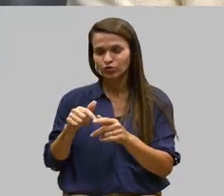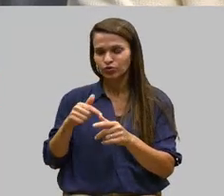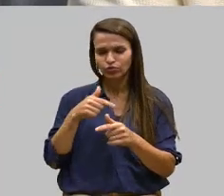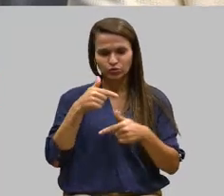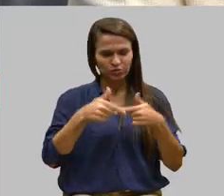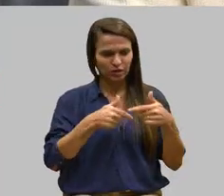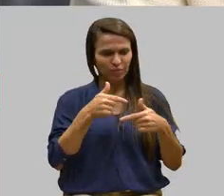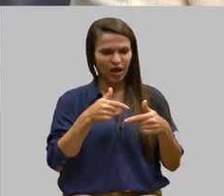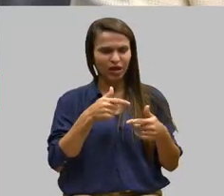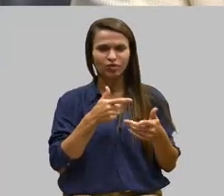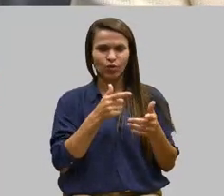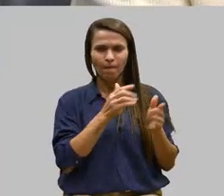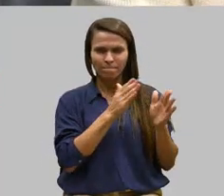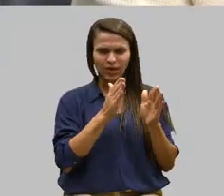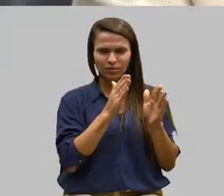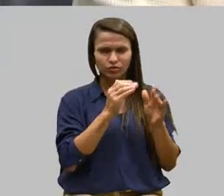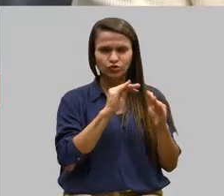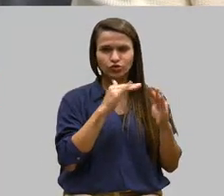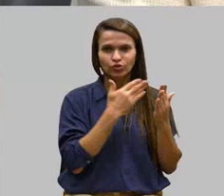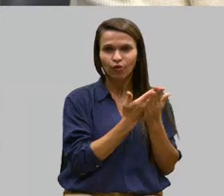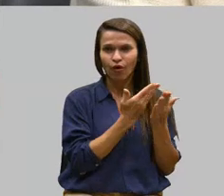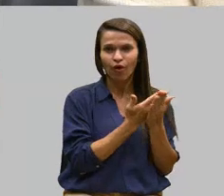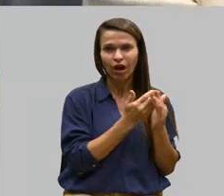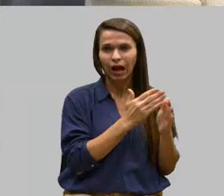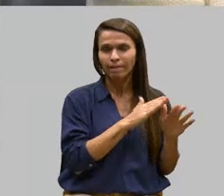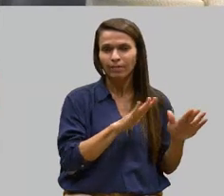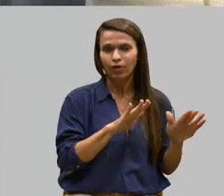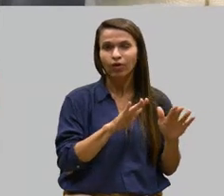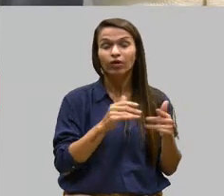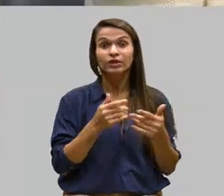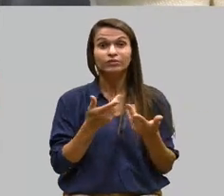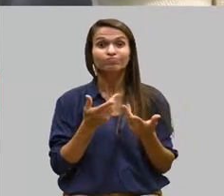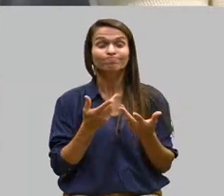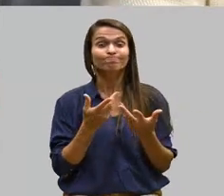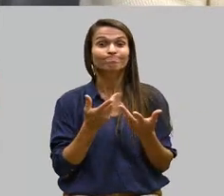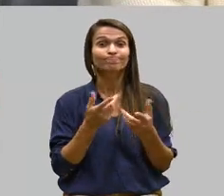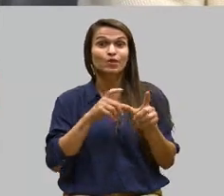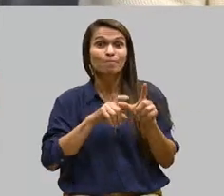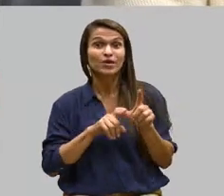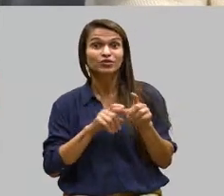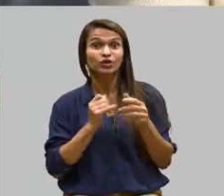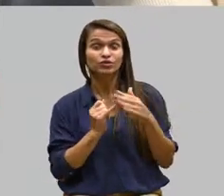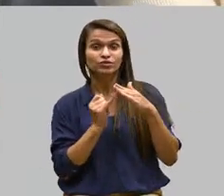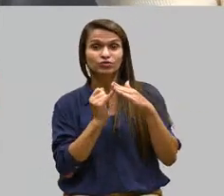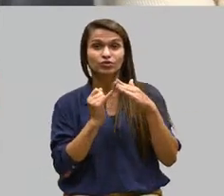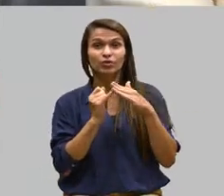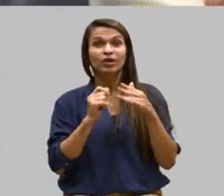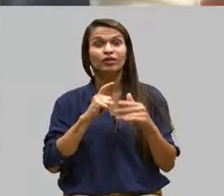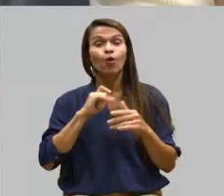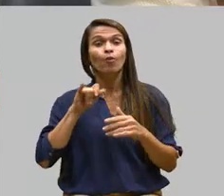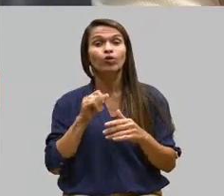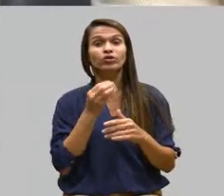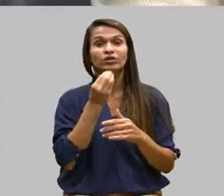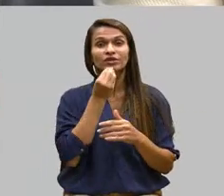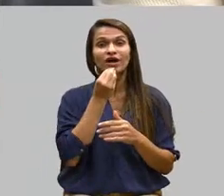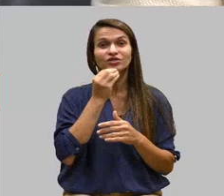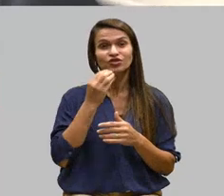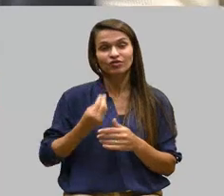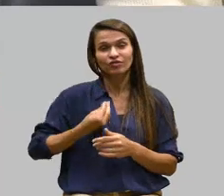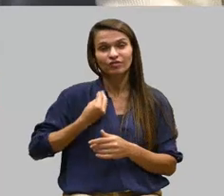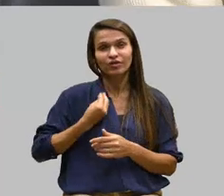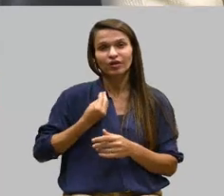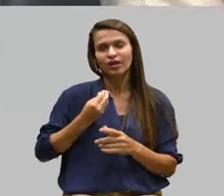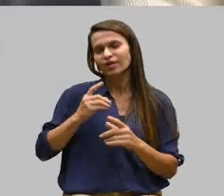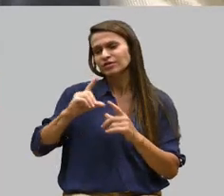e que dependem das nossas instituições para ter qualidade de vida até pela oportunidade de poder sair de casa para outros